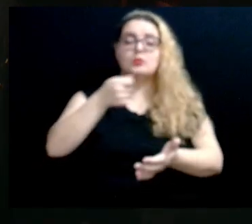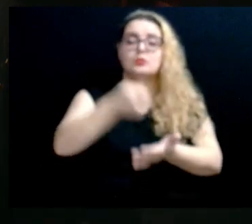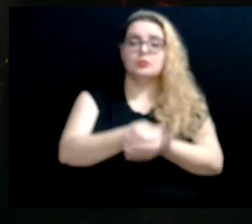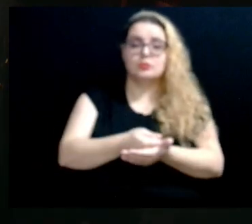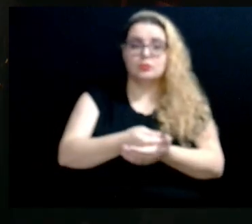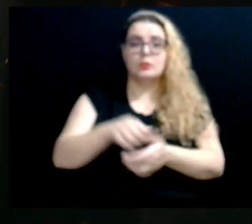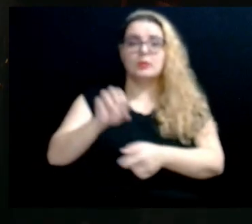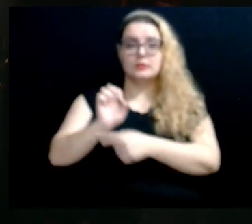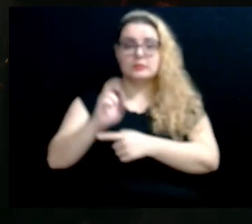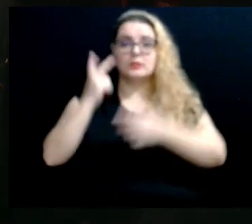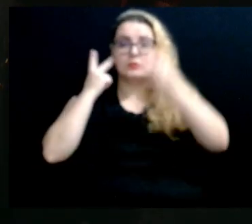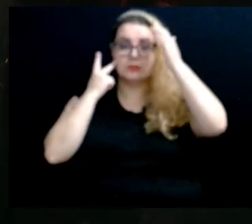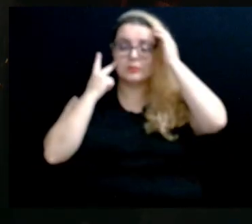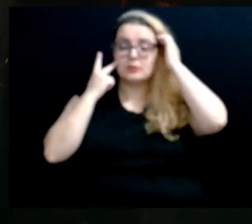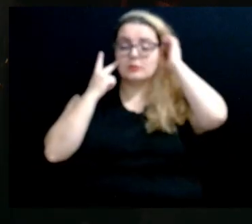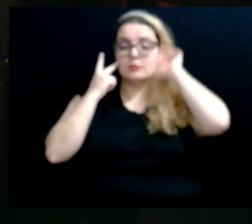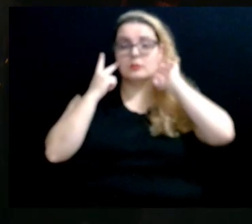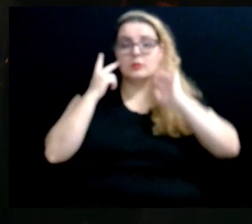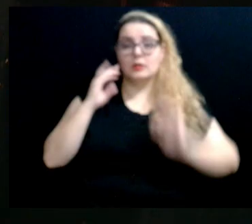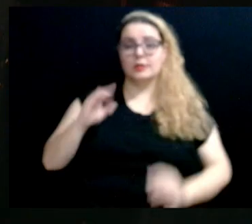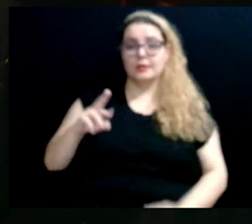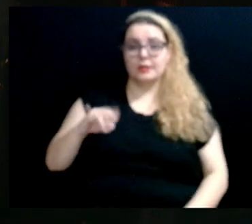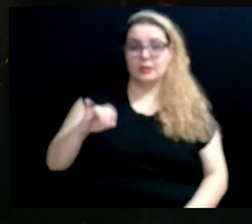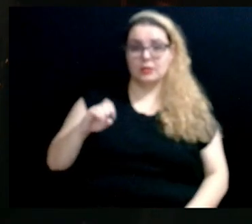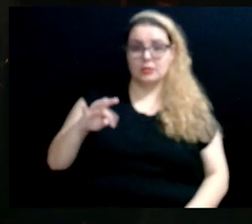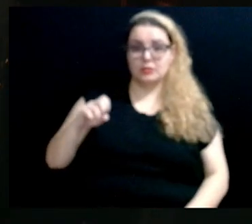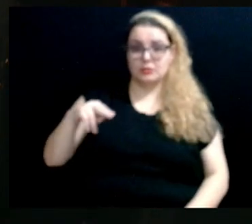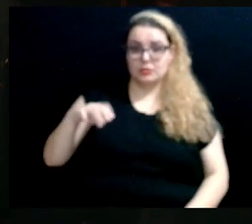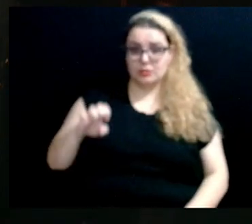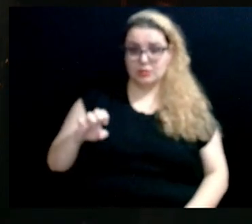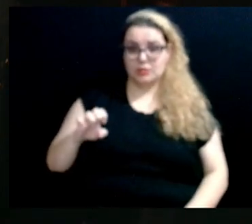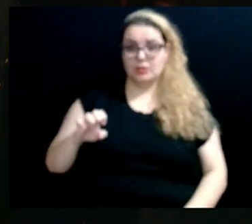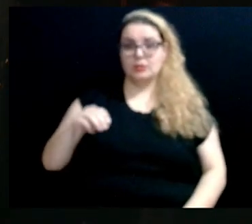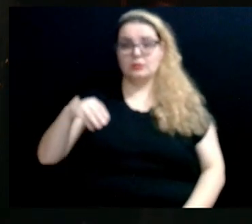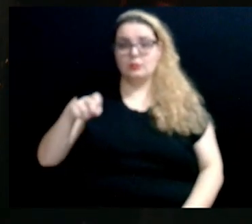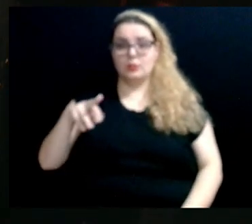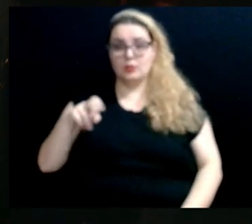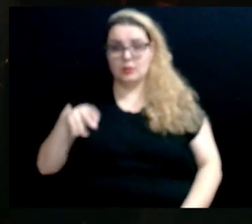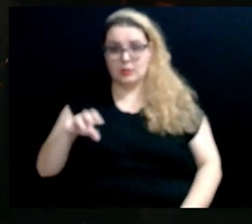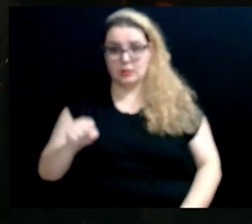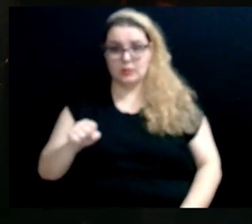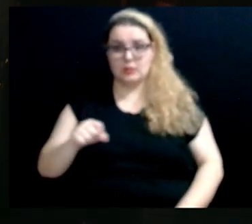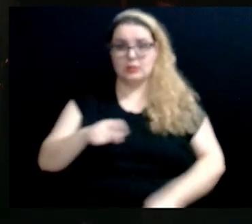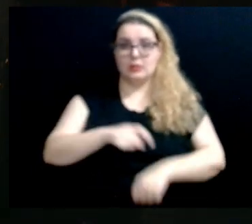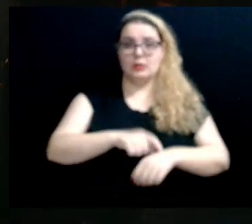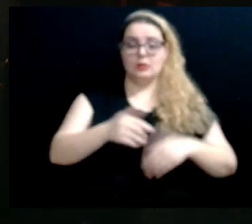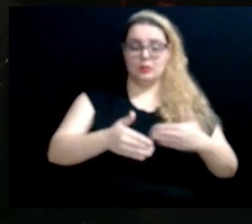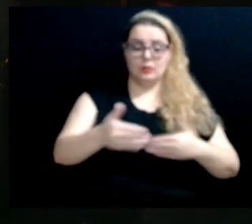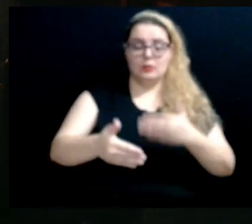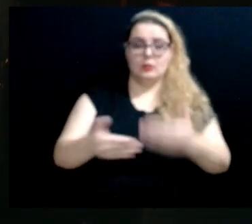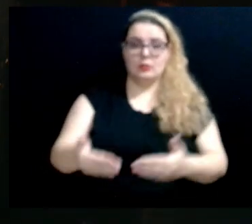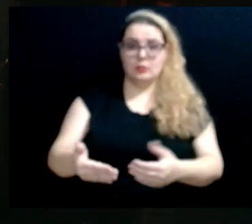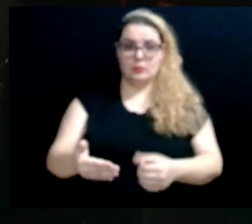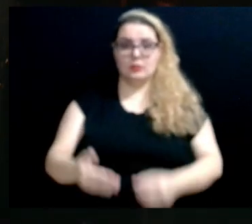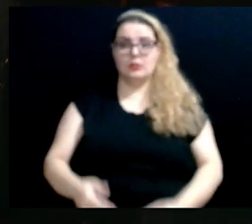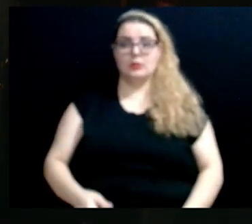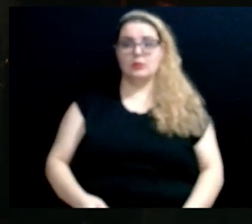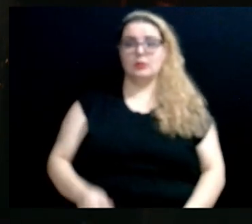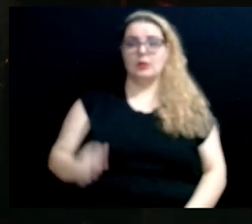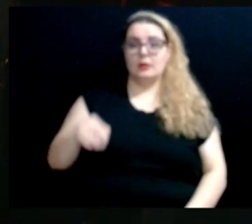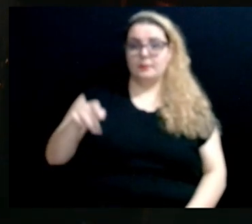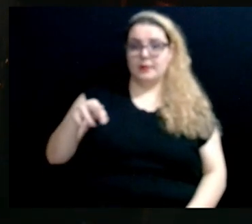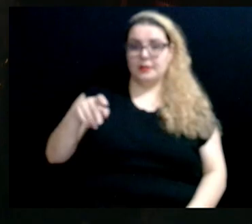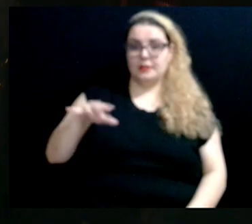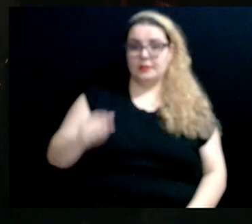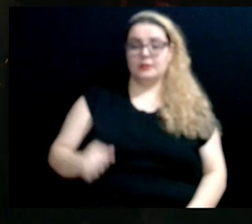Paulo, a Cristiana de Castro Moraes, durante a etapa de Americana da 30ª edição do ciclo de debates